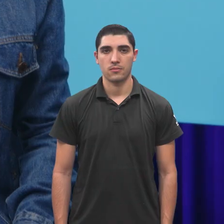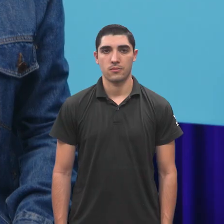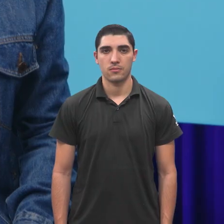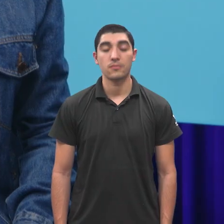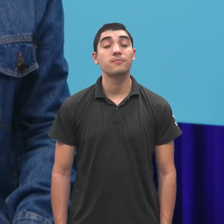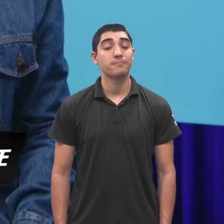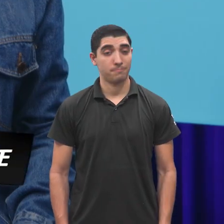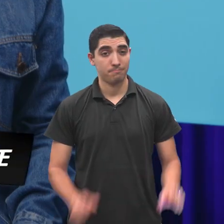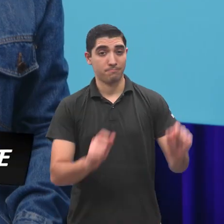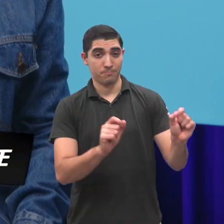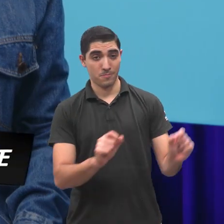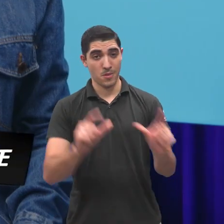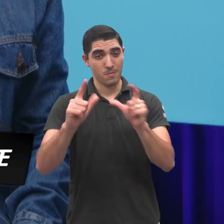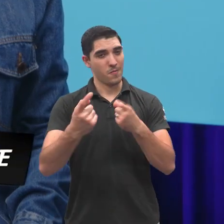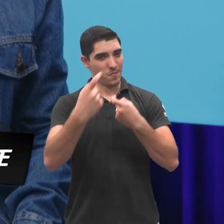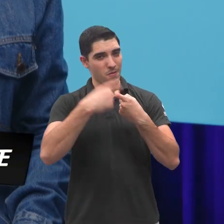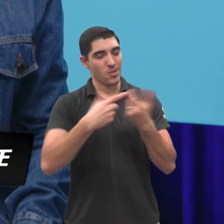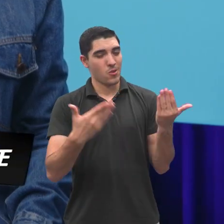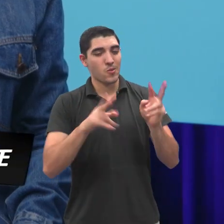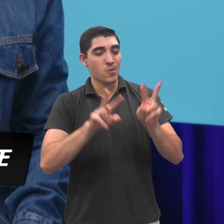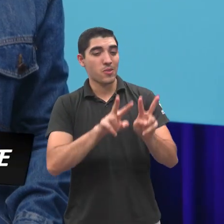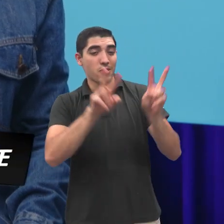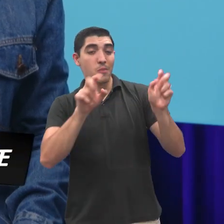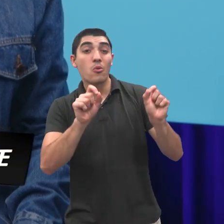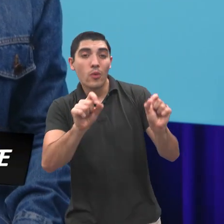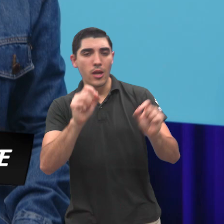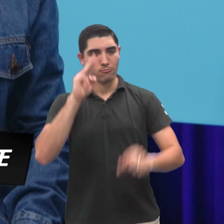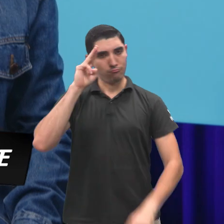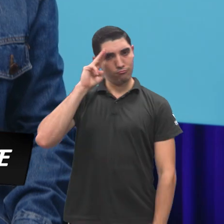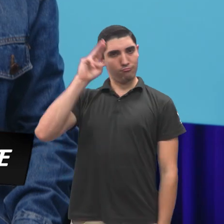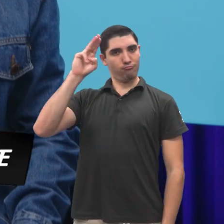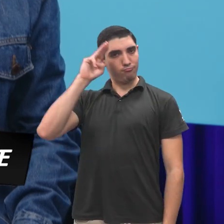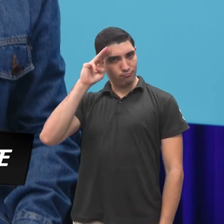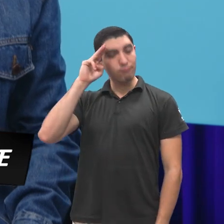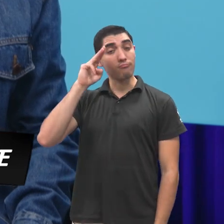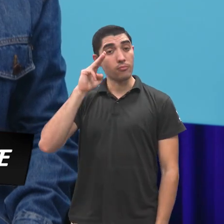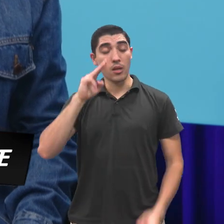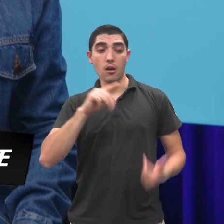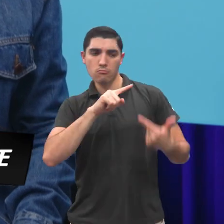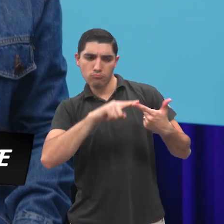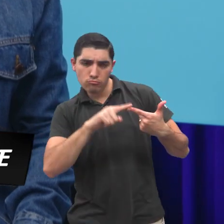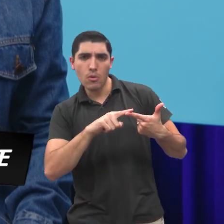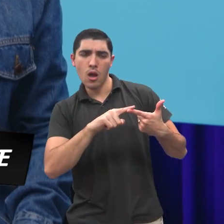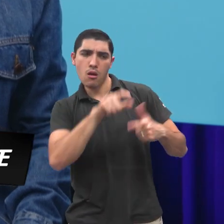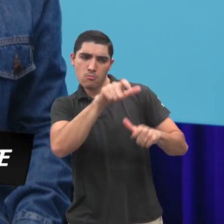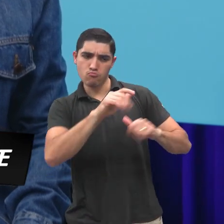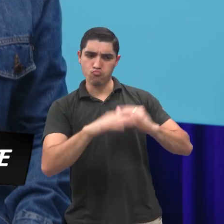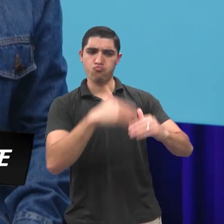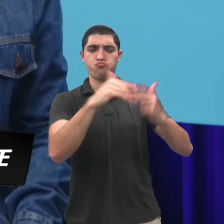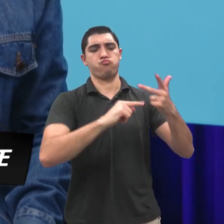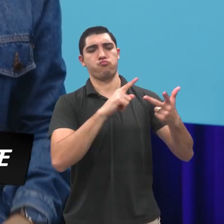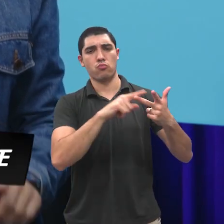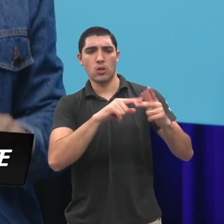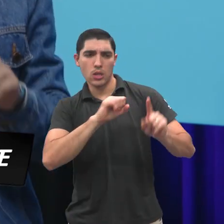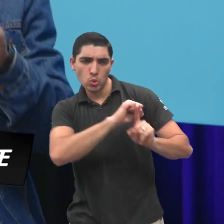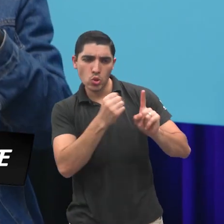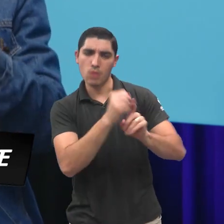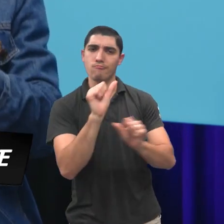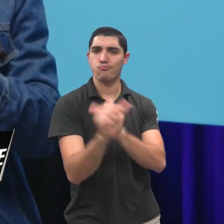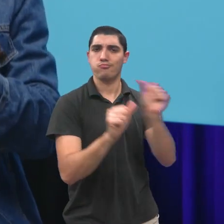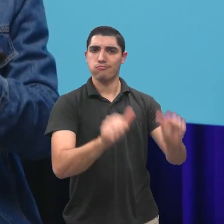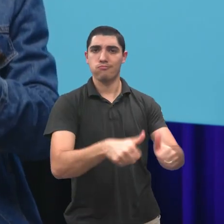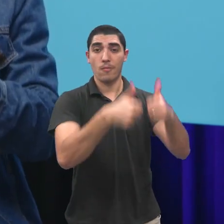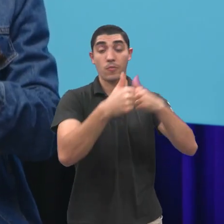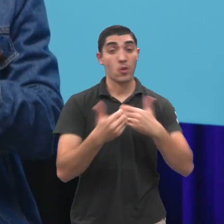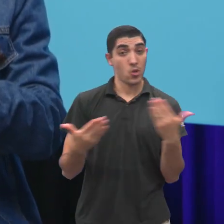Tá ligado na cidade de volta. Hoje o assunto por aqui é escotismo, formação, valores e impacto social. E para bater um